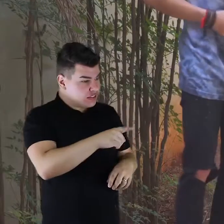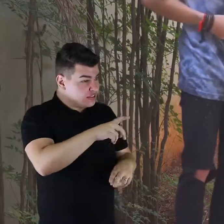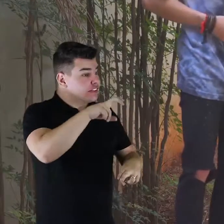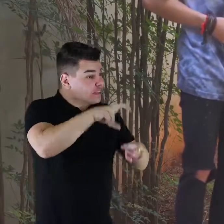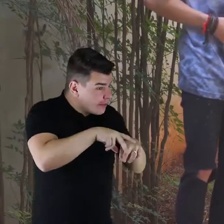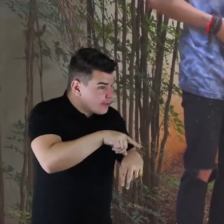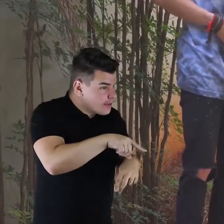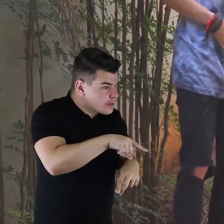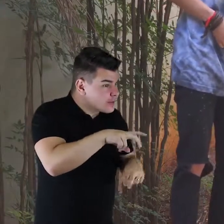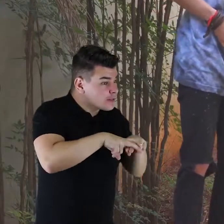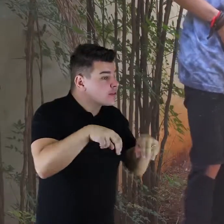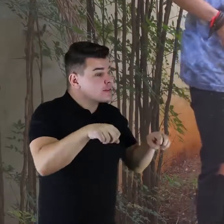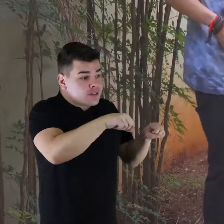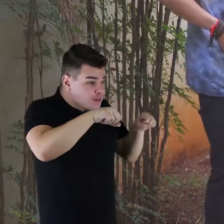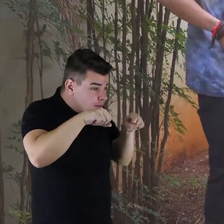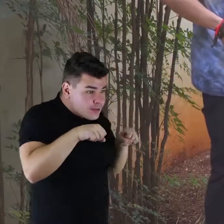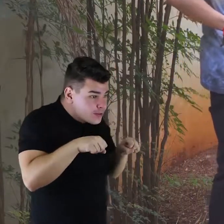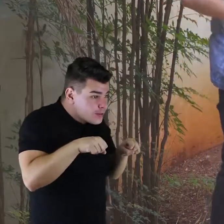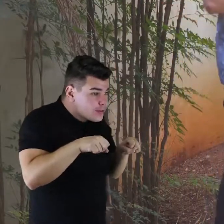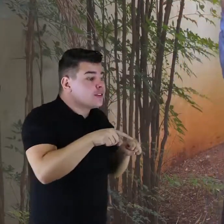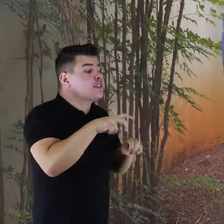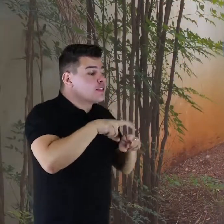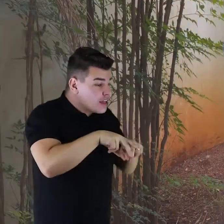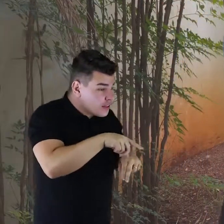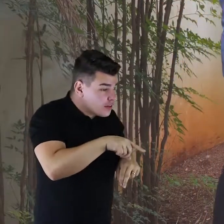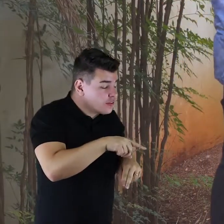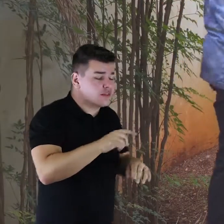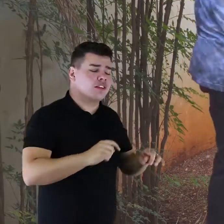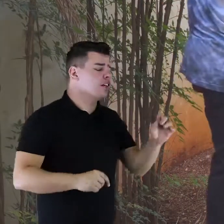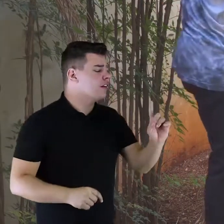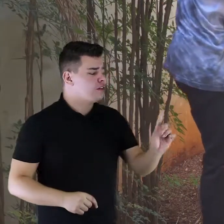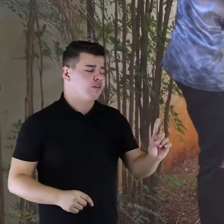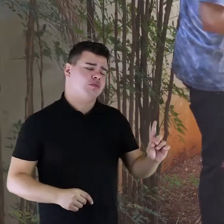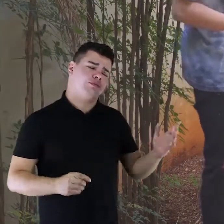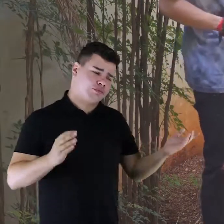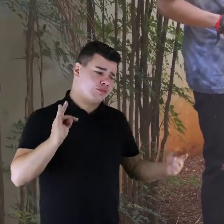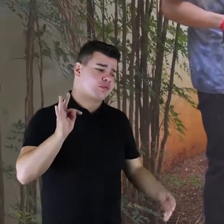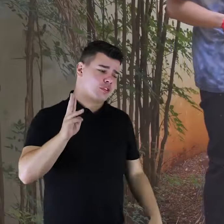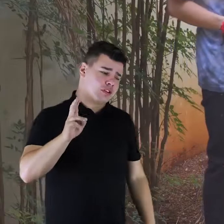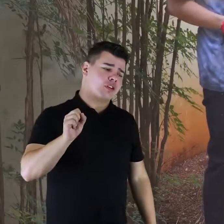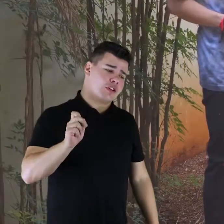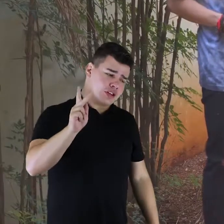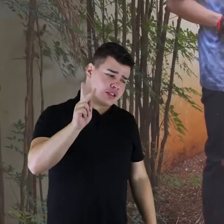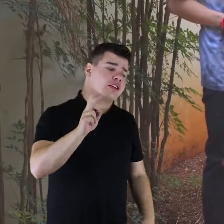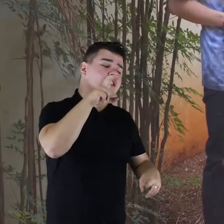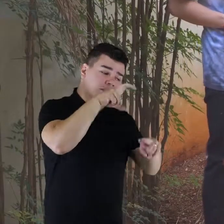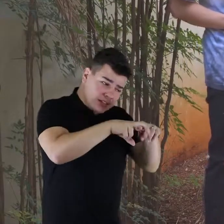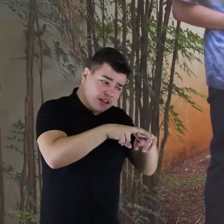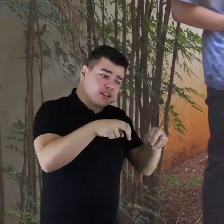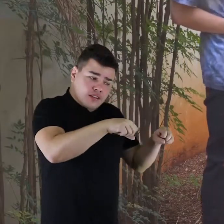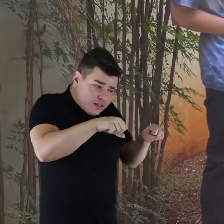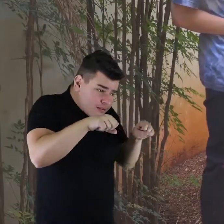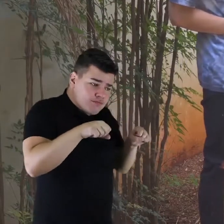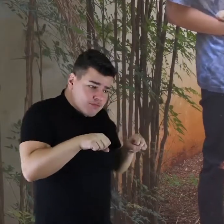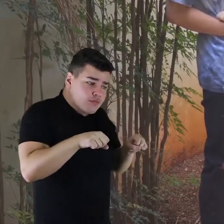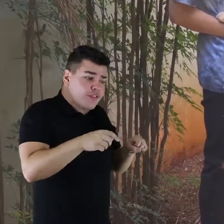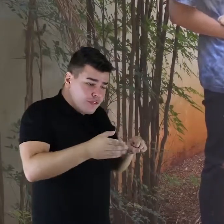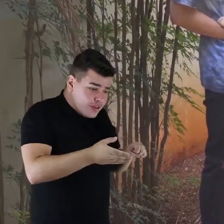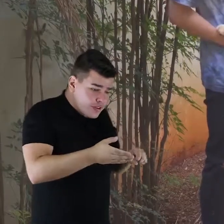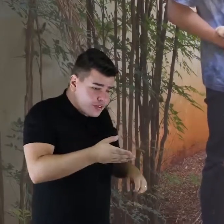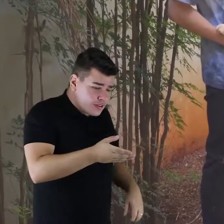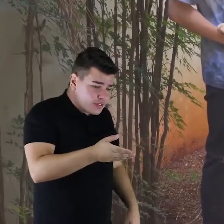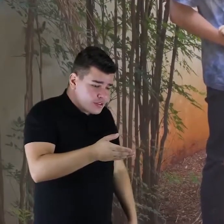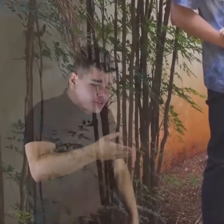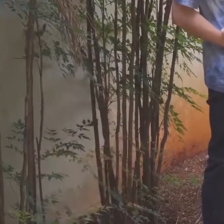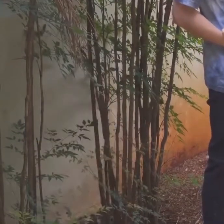boca de Aruan, que se afasta. Senta. Não. Tusk fica em pé. Tusk, senta. Ele fica em pé